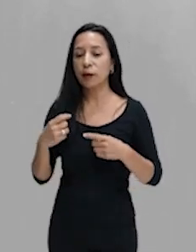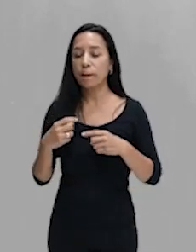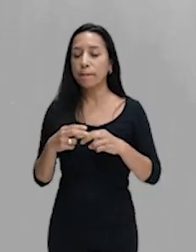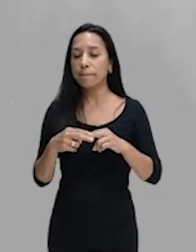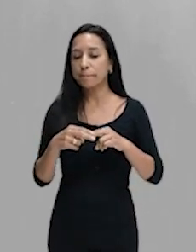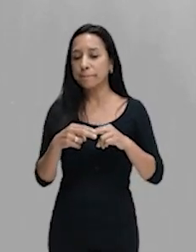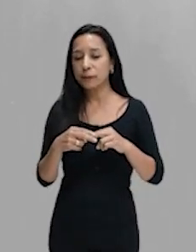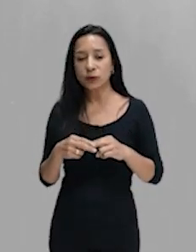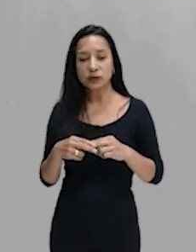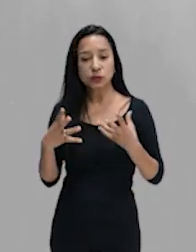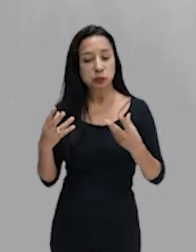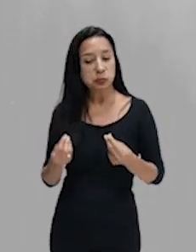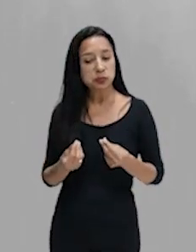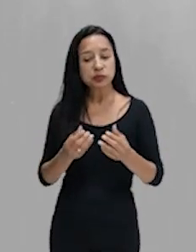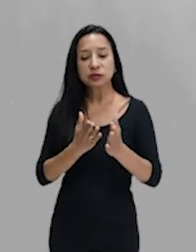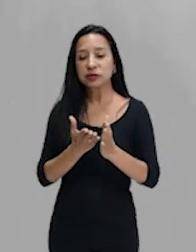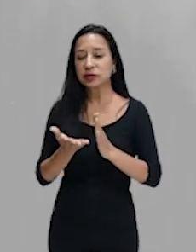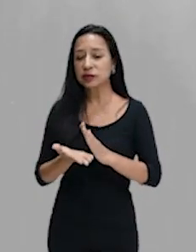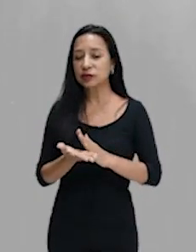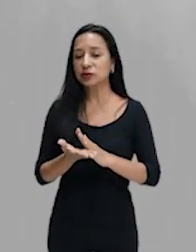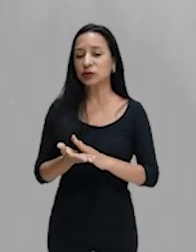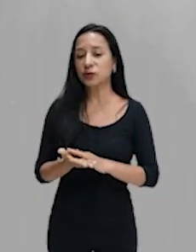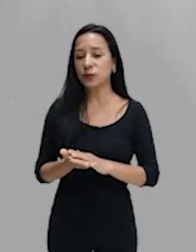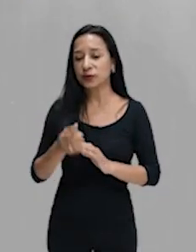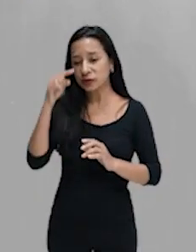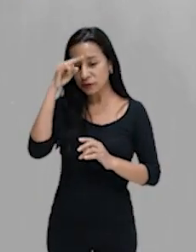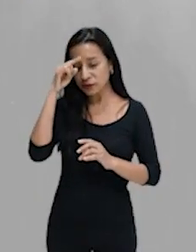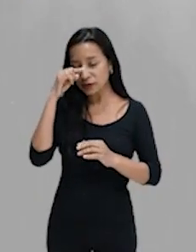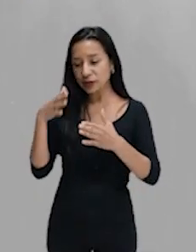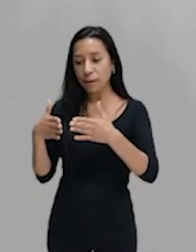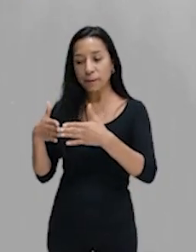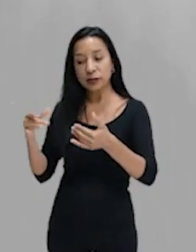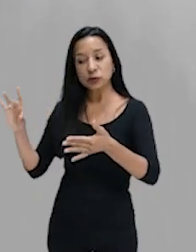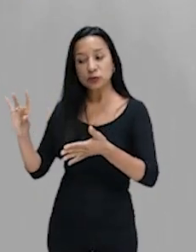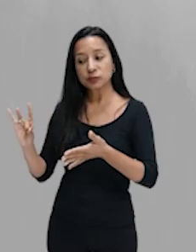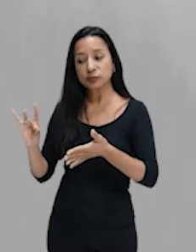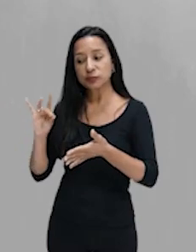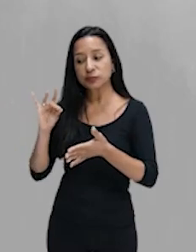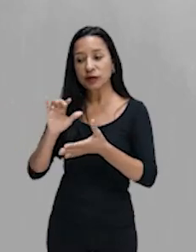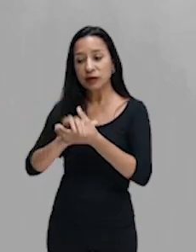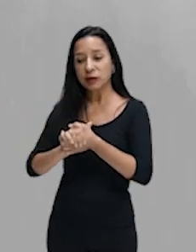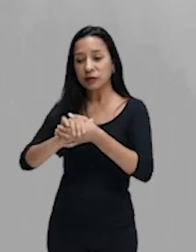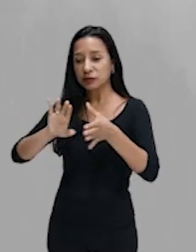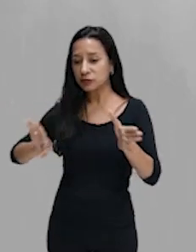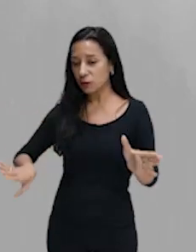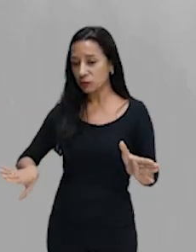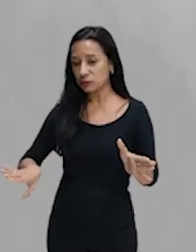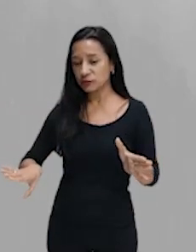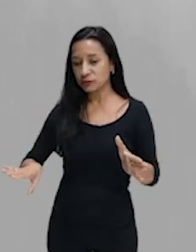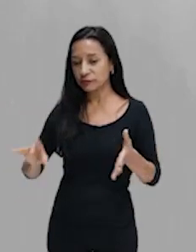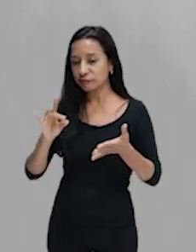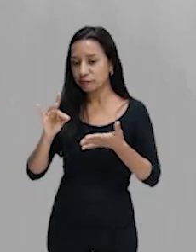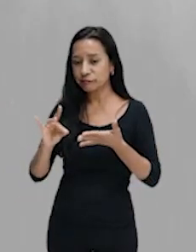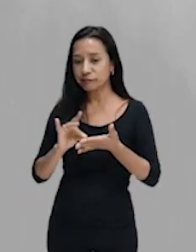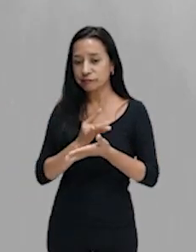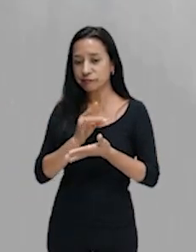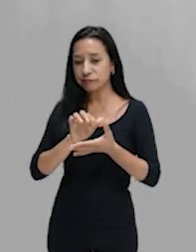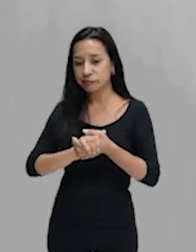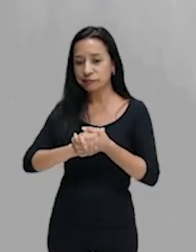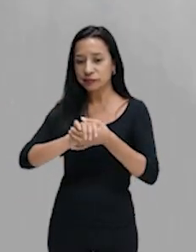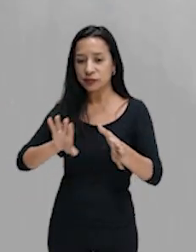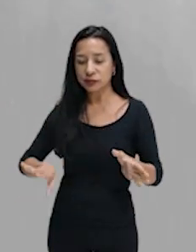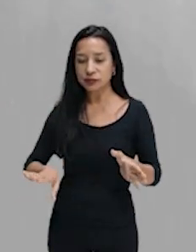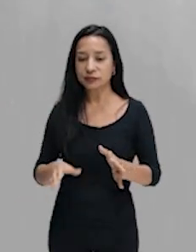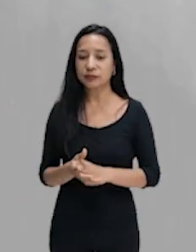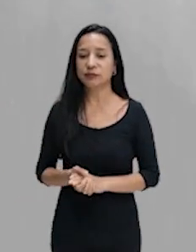Diego casaram-se novamente. Quando o amor vem, né? Não tem conversa. Mesmo com as brigas sendo uma constante na